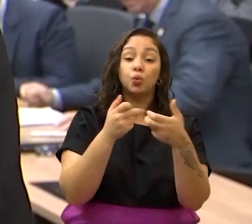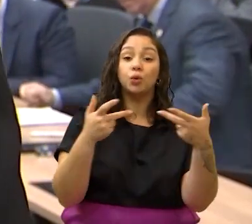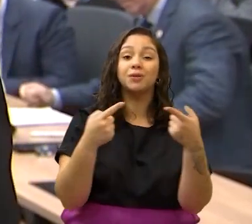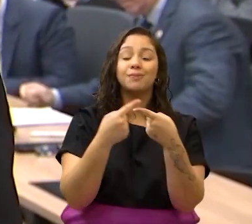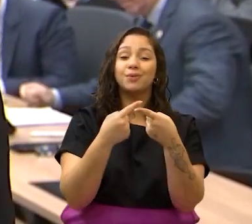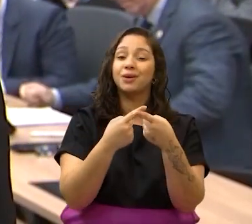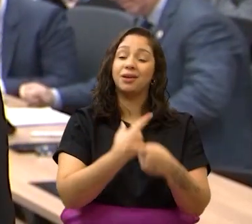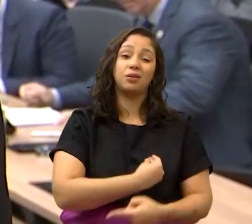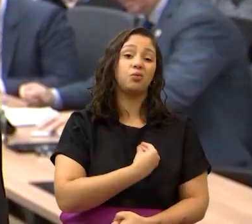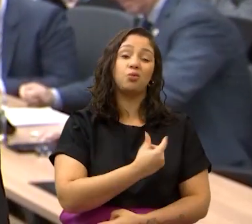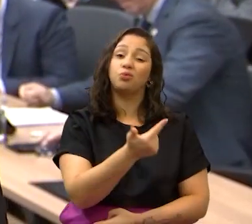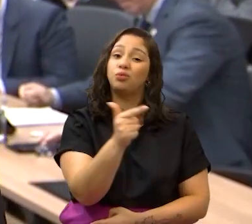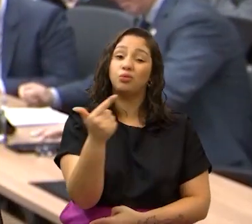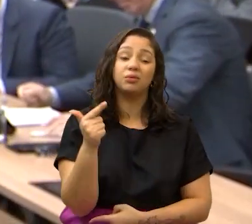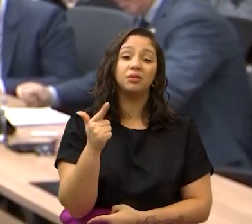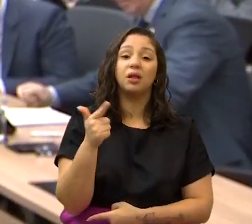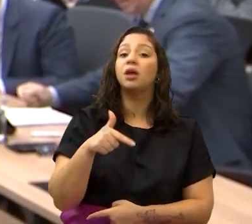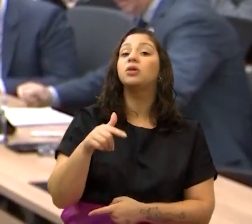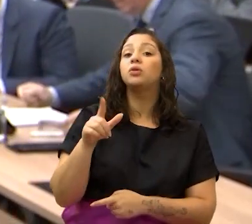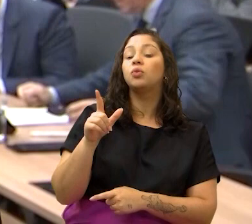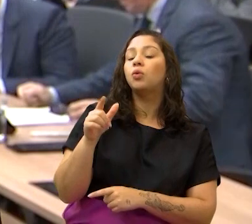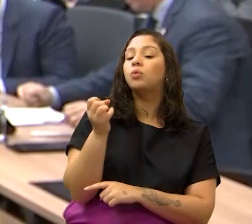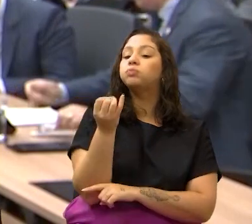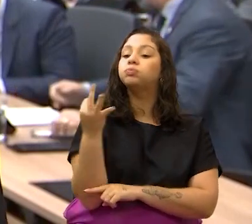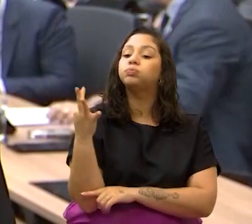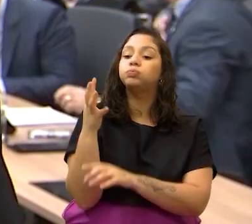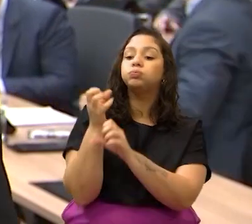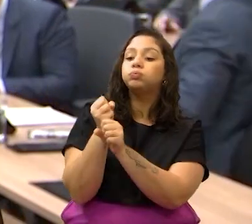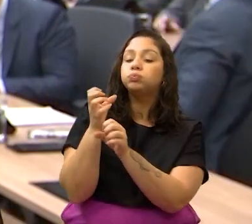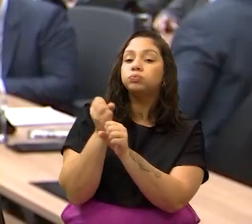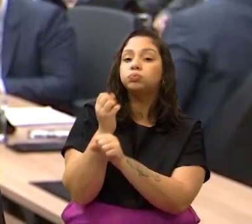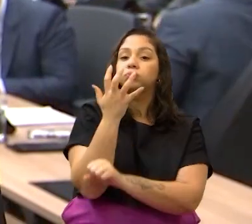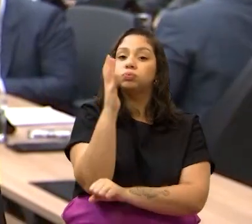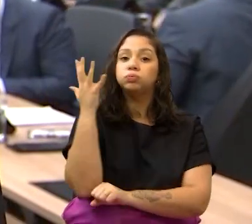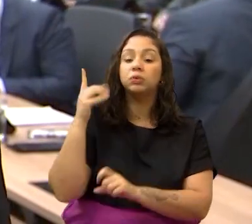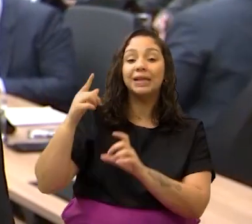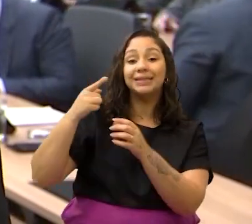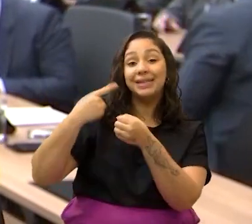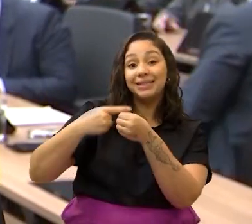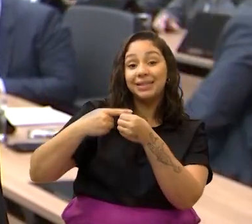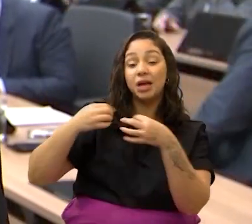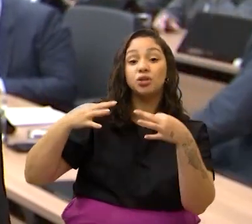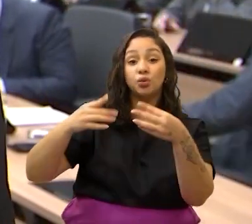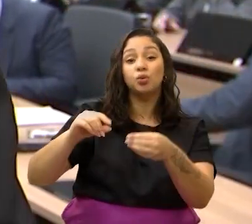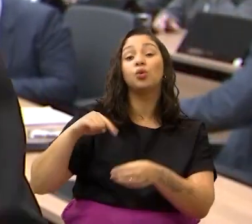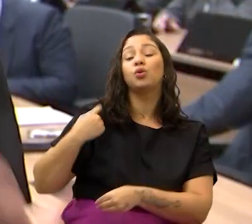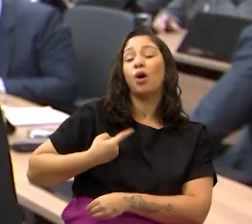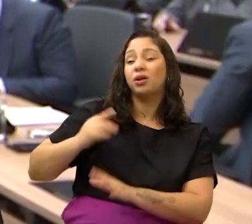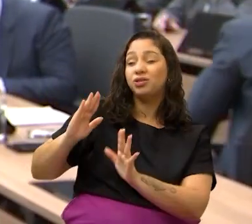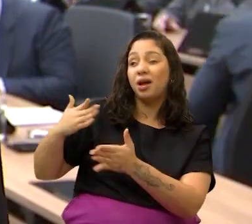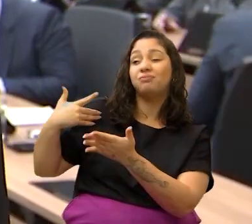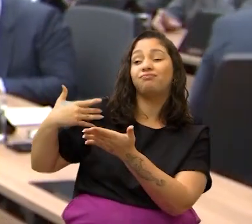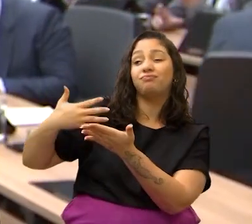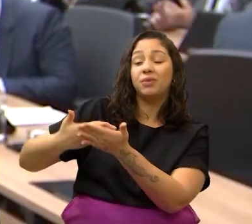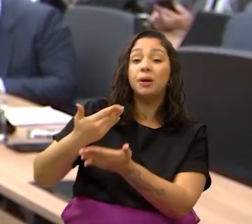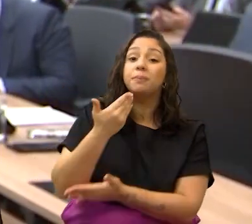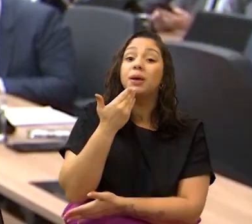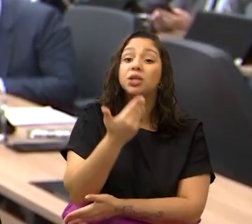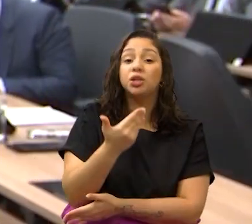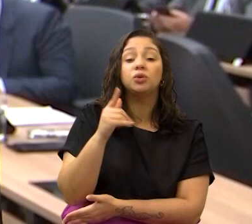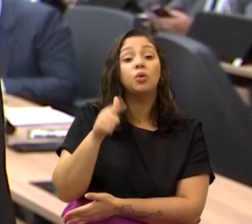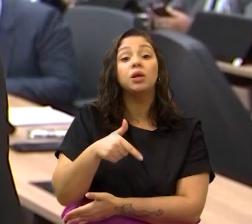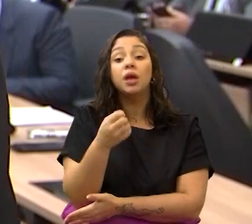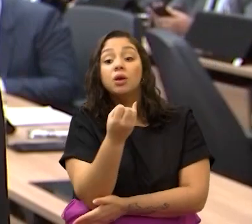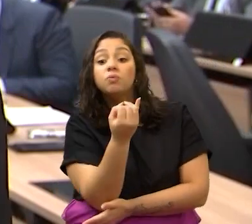Então, tudo isso é porque não existe um censo arbóreo fitossanitário da cidade toda, que a gente já está reivindicando há muito tempo. O